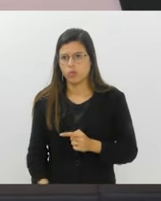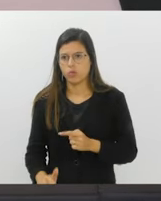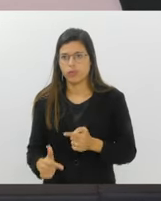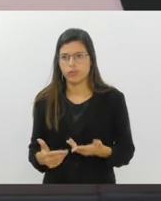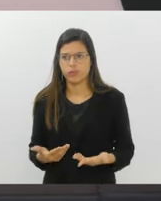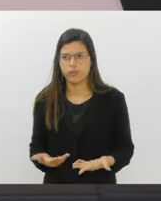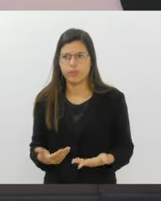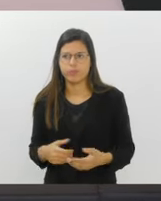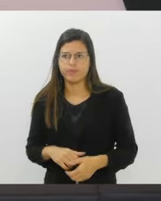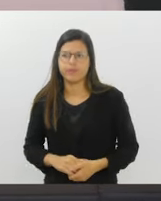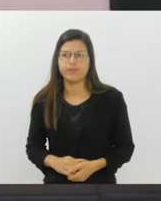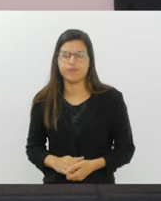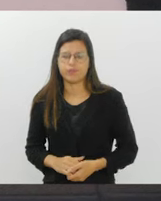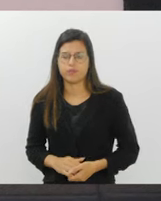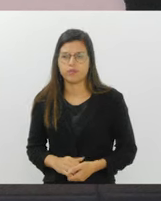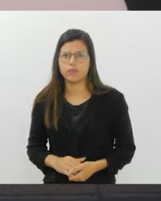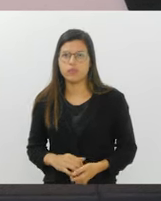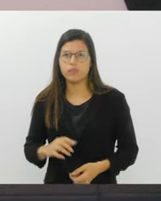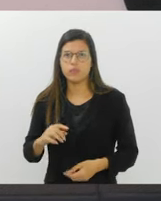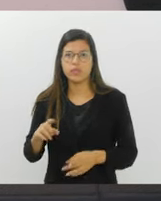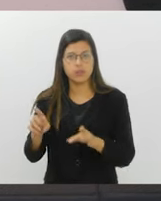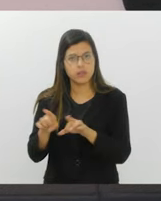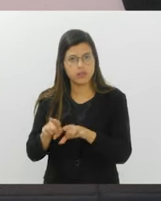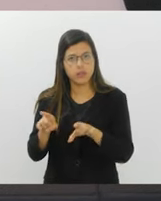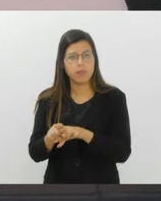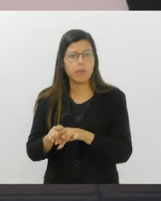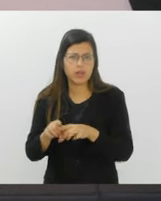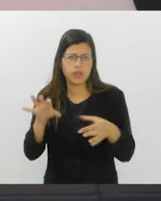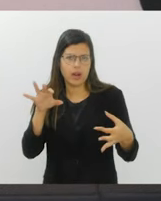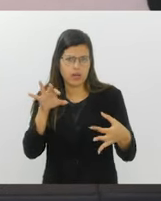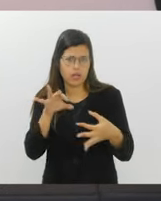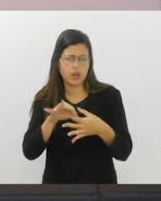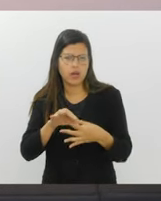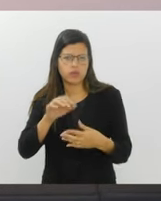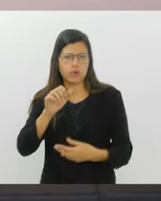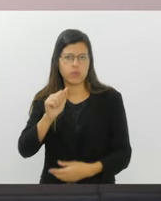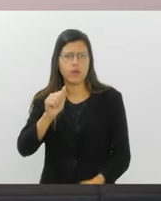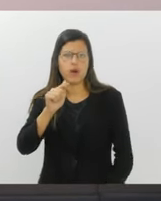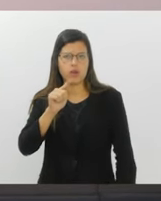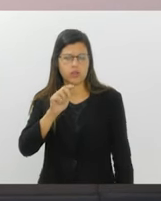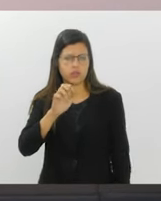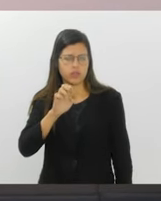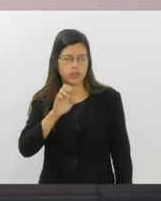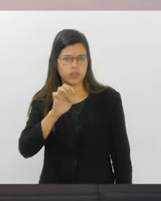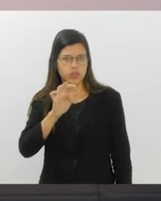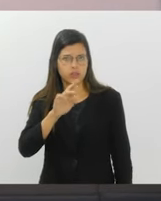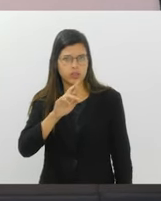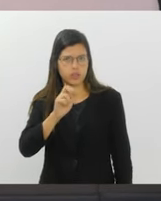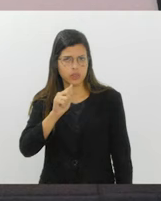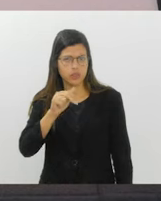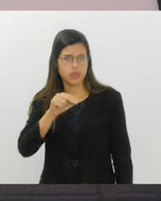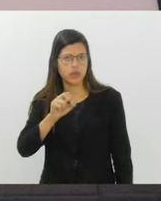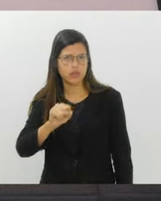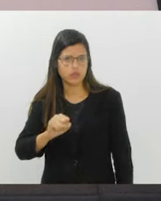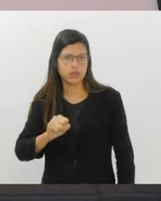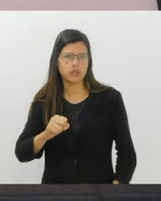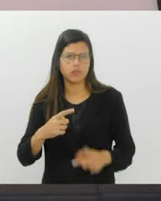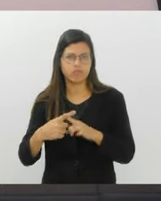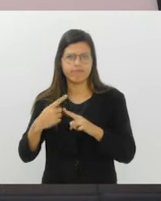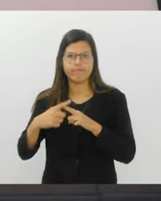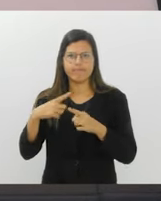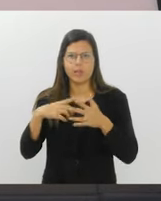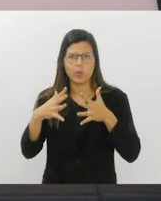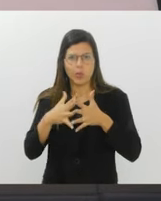mais do que nunca, também é uma questão da agência. Porque é o conflito entre o poder concedente, que é o